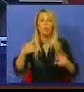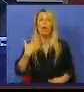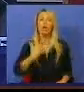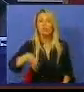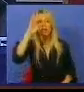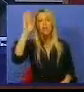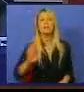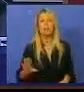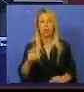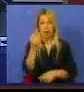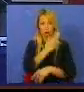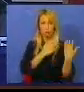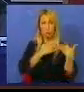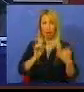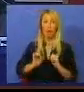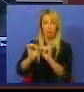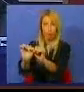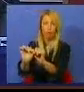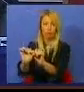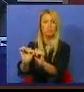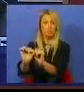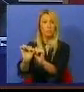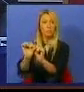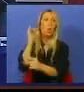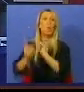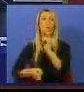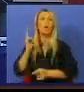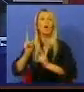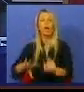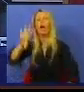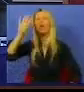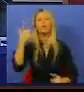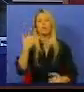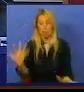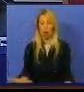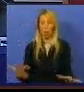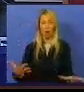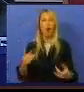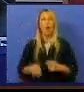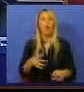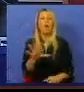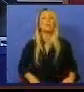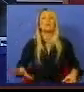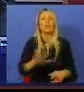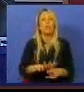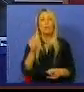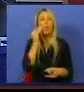porque esta matéria é uma matéria da sua tutela, o que é que aconteceu e, neste momento, qual é que é a situação? Como é que prevê